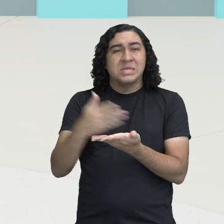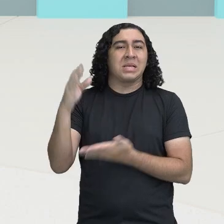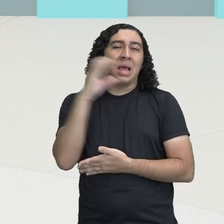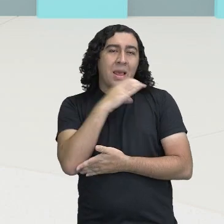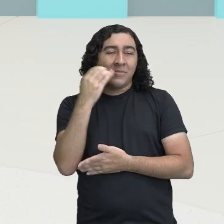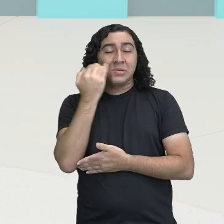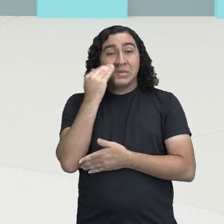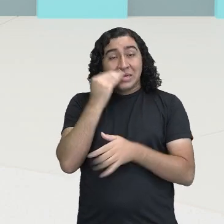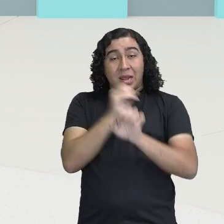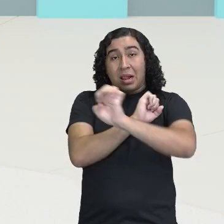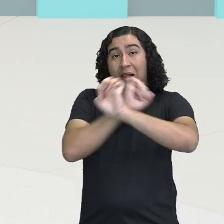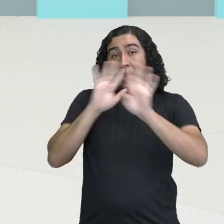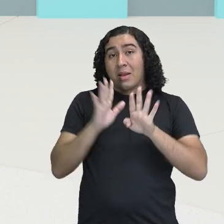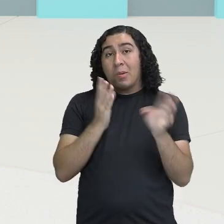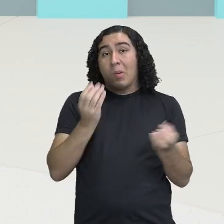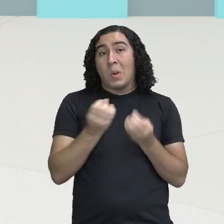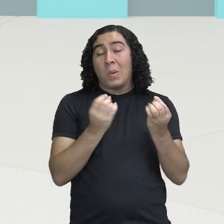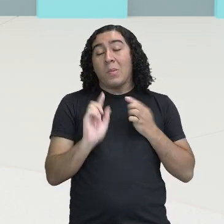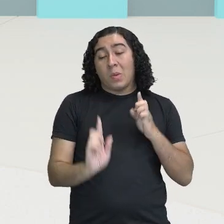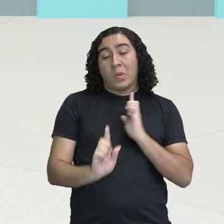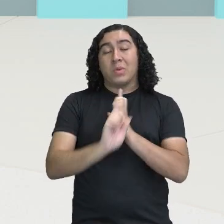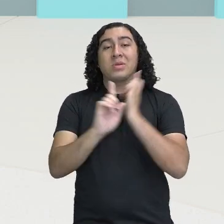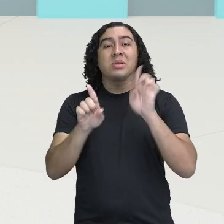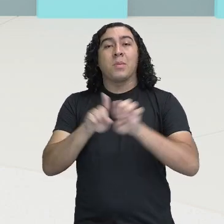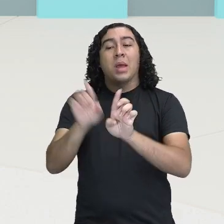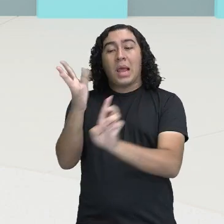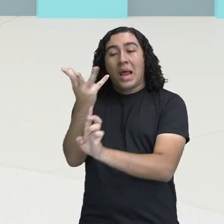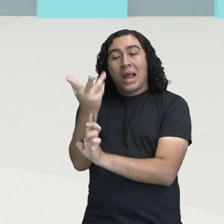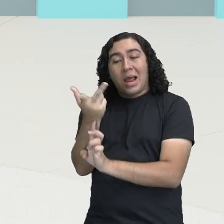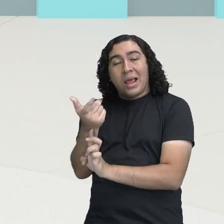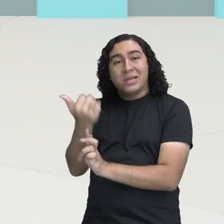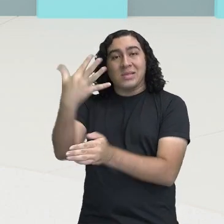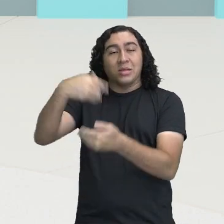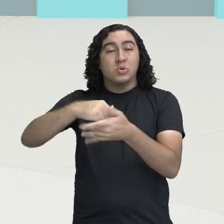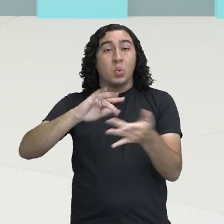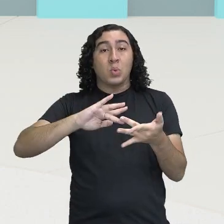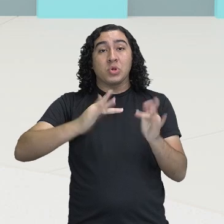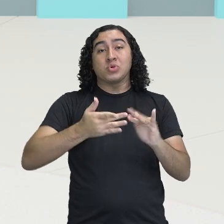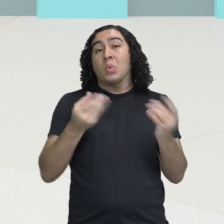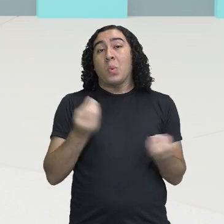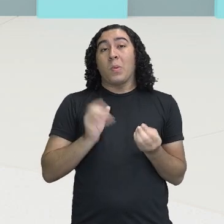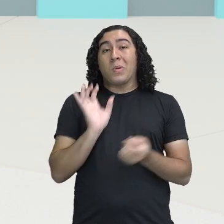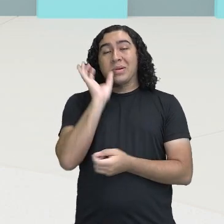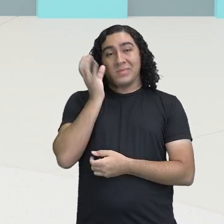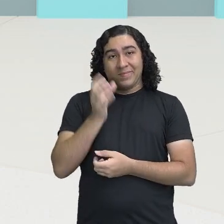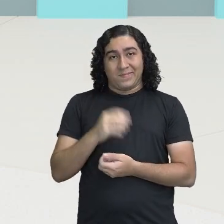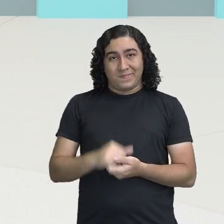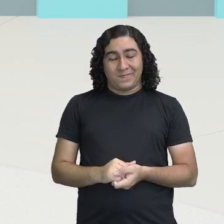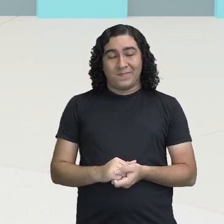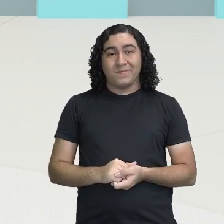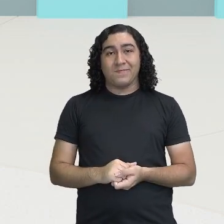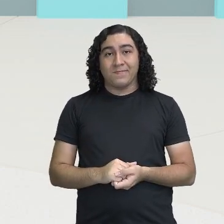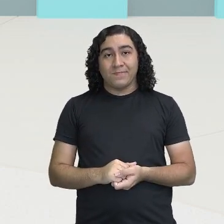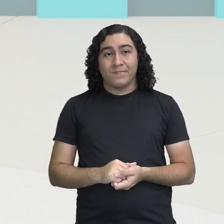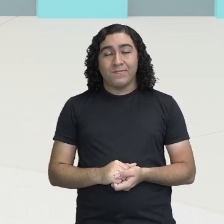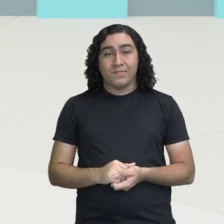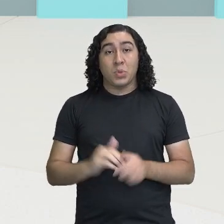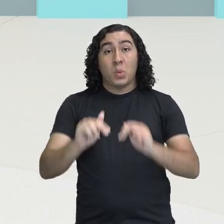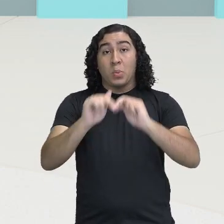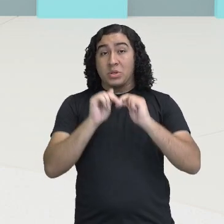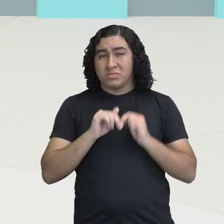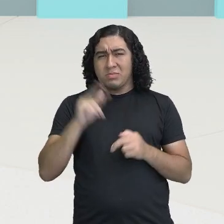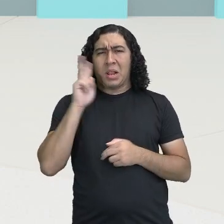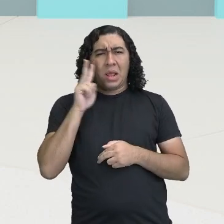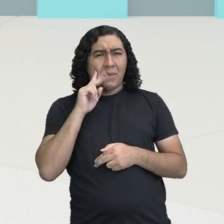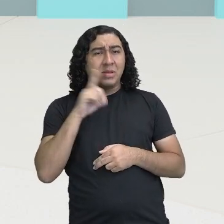compreender como chegou e a arte dentro disso, como se dá. E vimos que no nosso